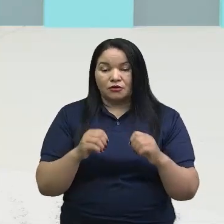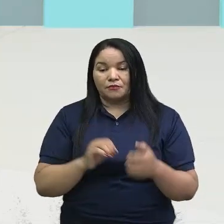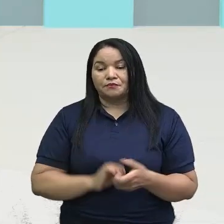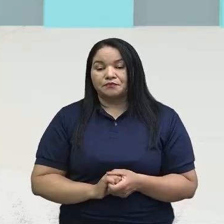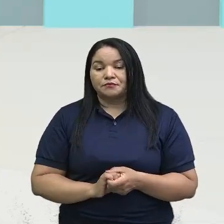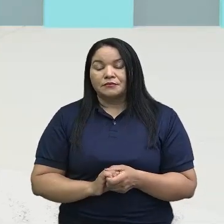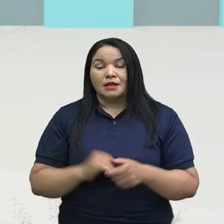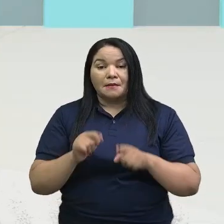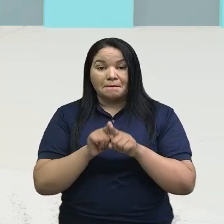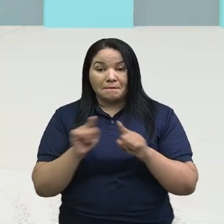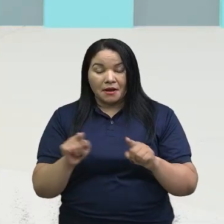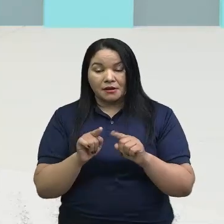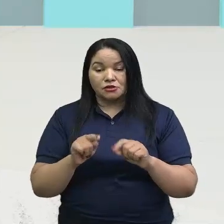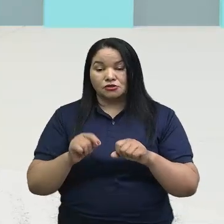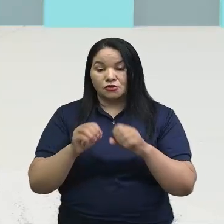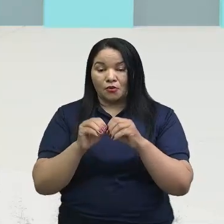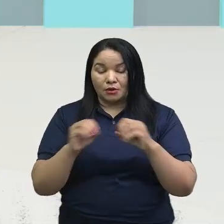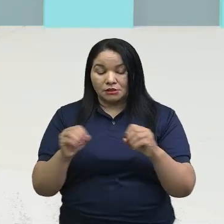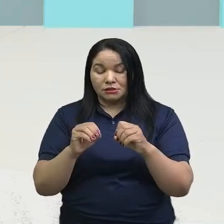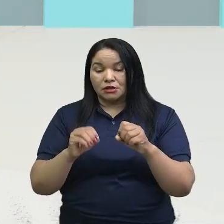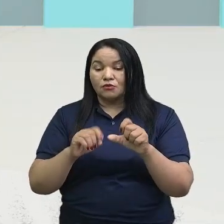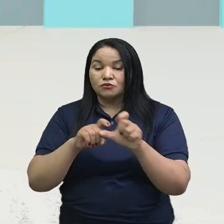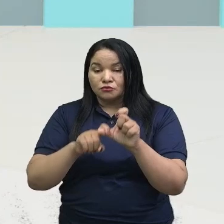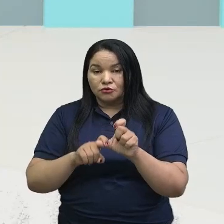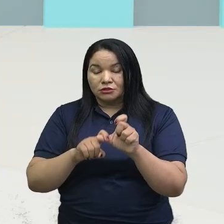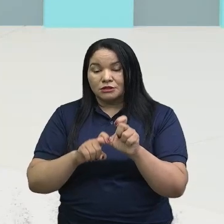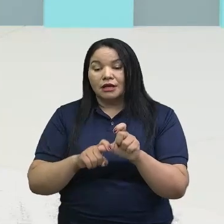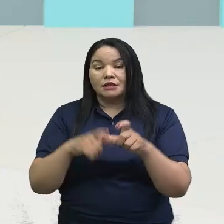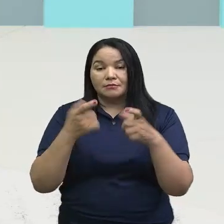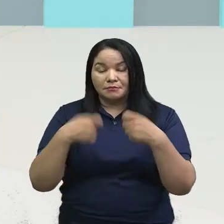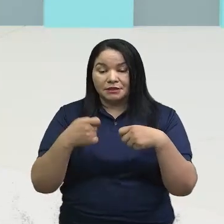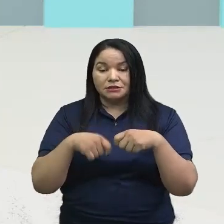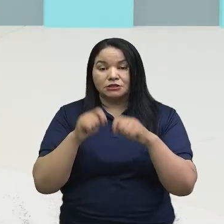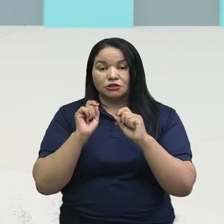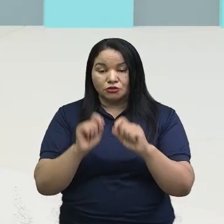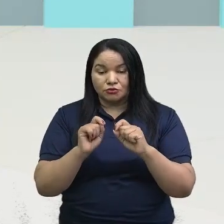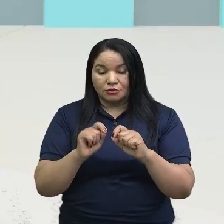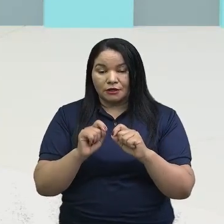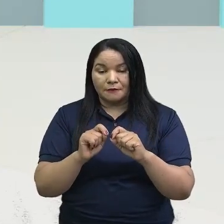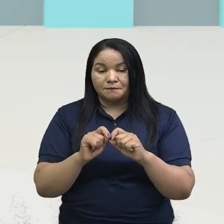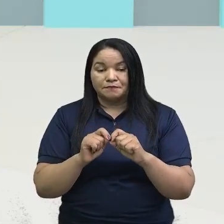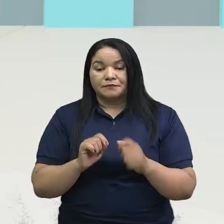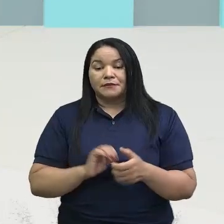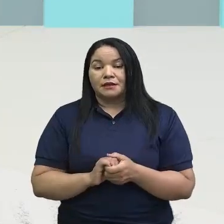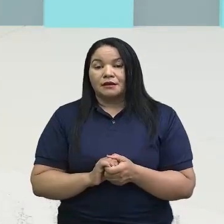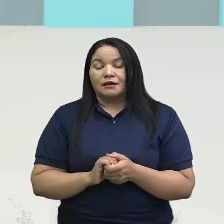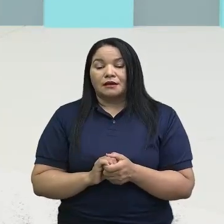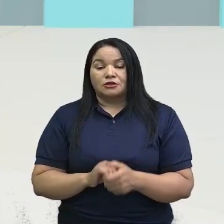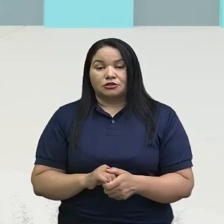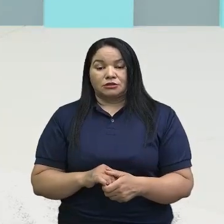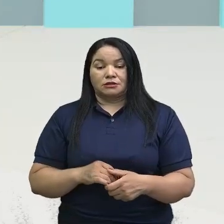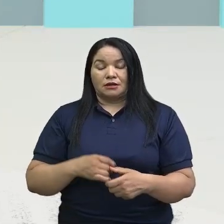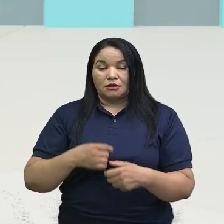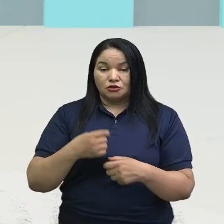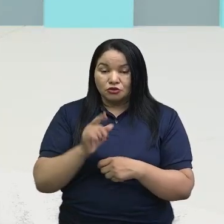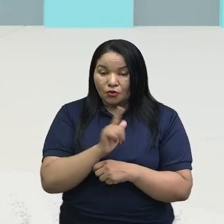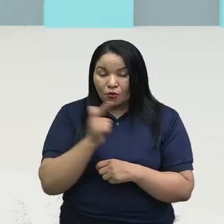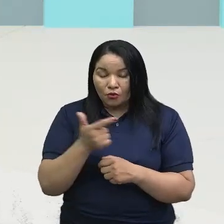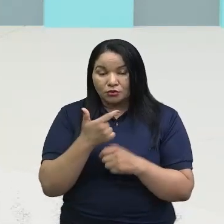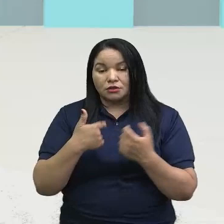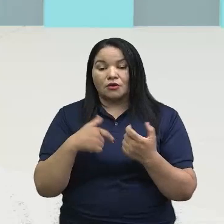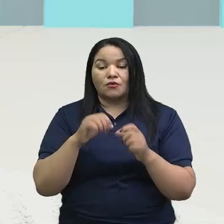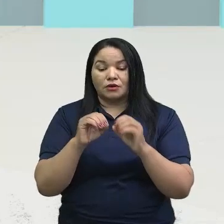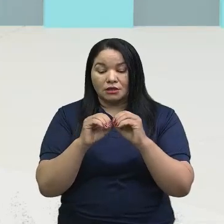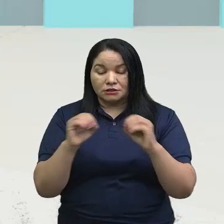orações subordinadas, significa que ela precisa necessariamente da presença da outra oração